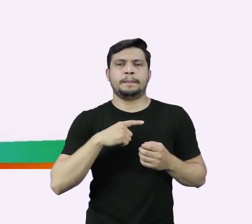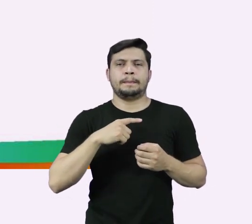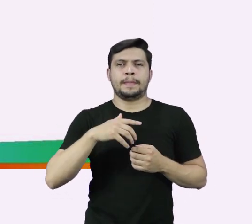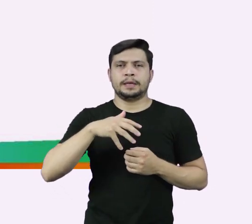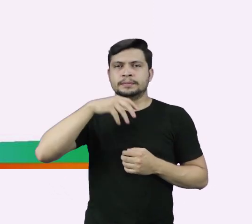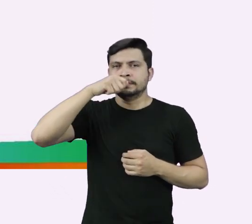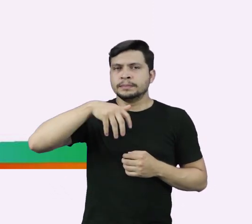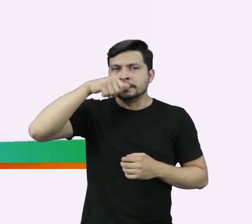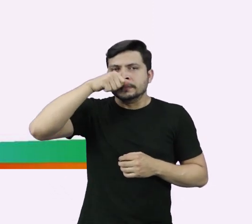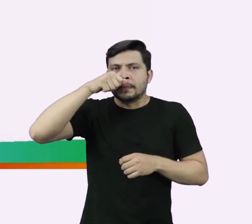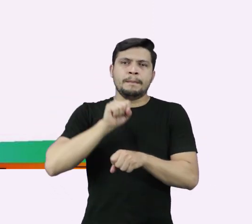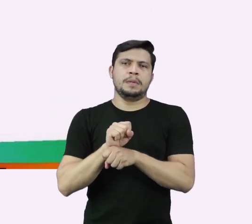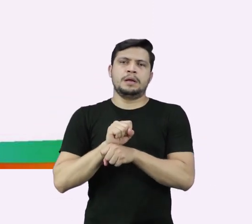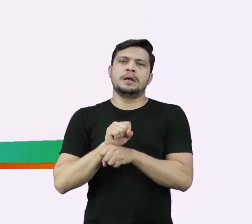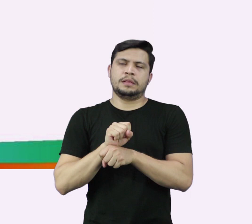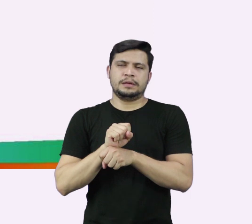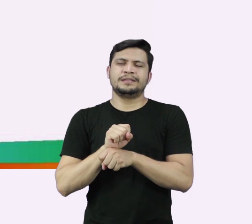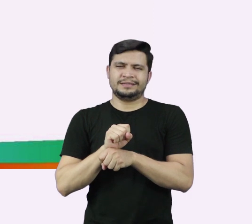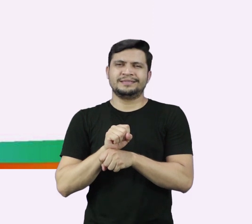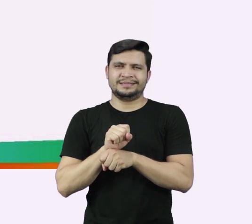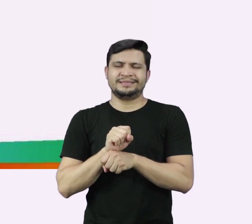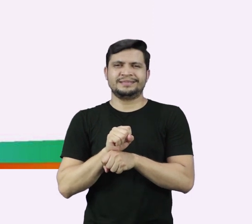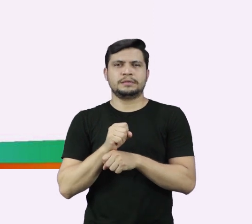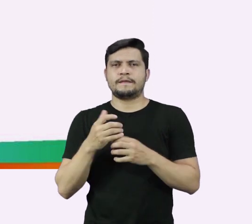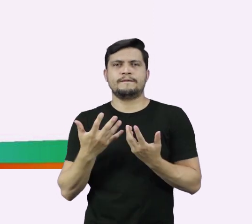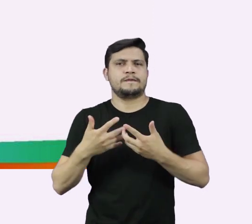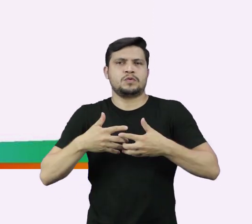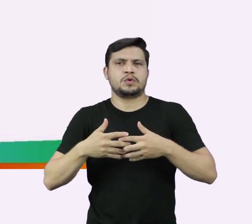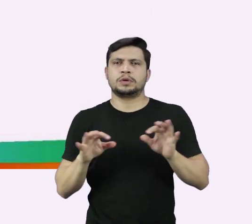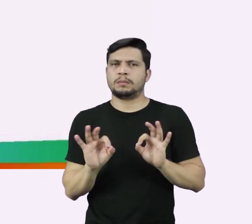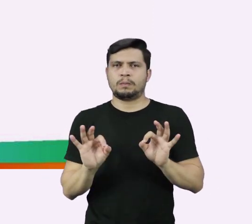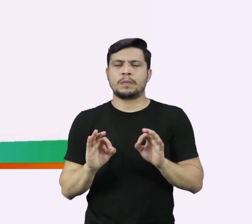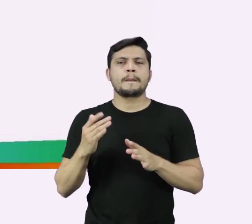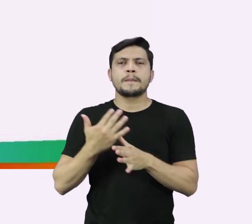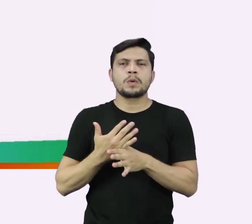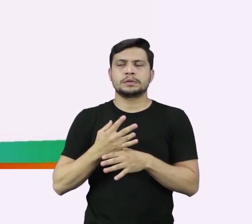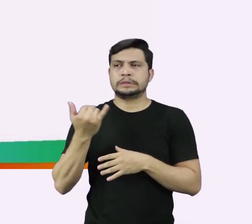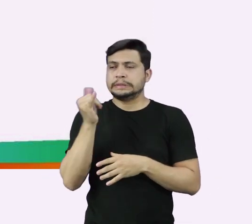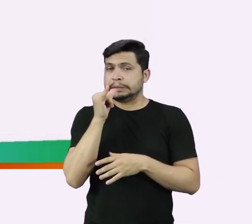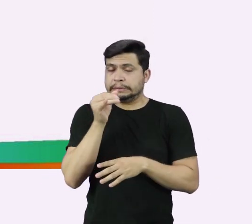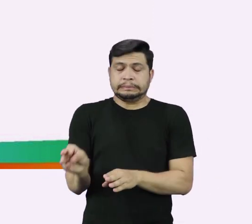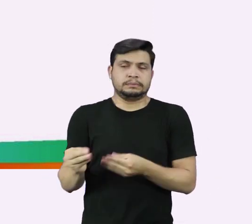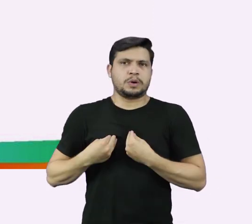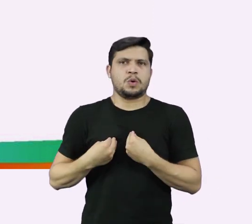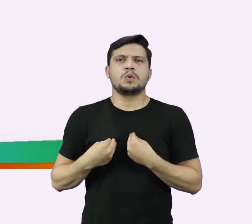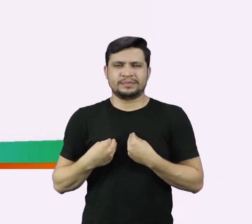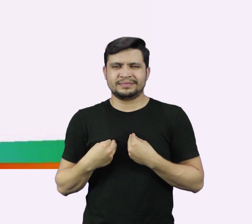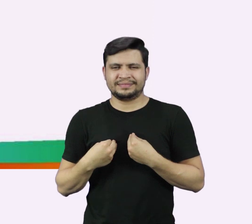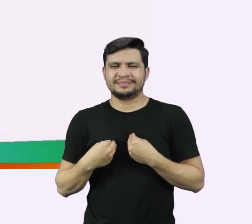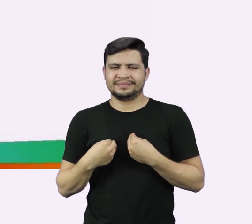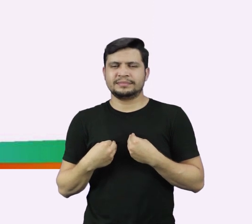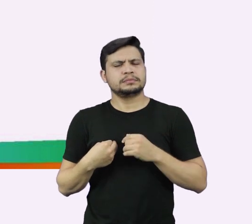respiratória. Bom, se é uma parada respiratória, analisando aqui a tabela, eu vou estar dentro de